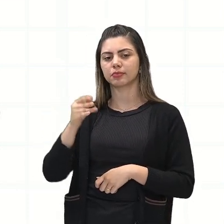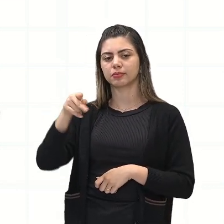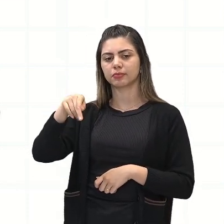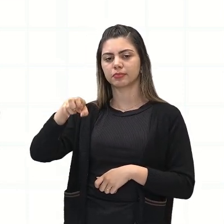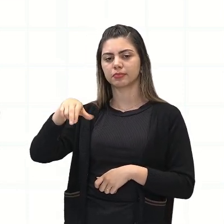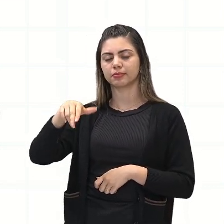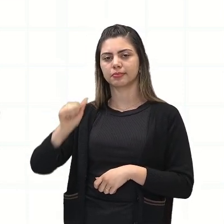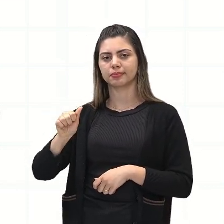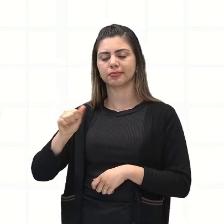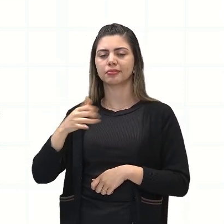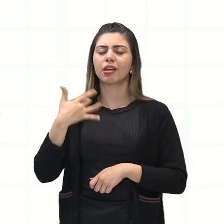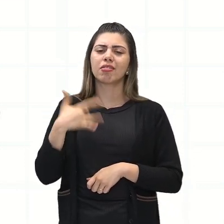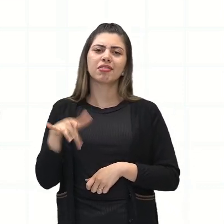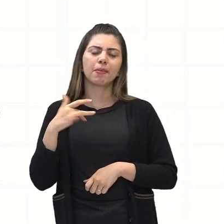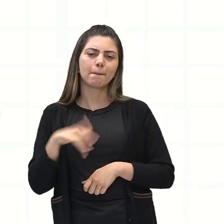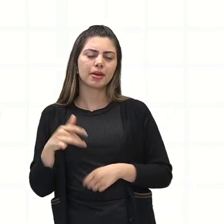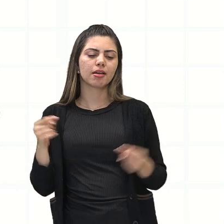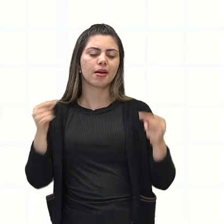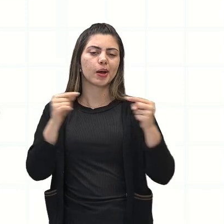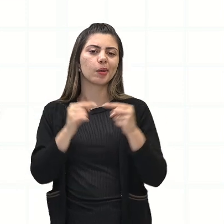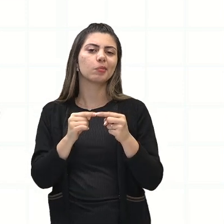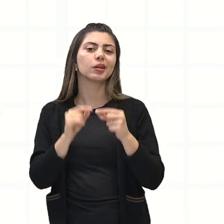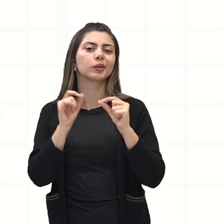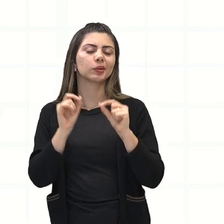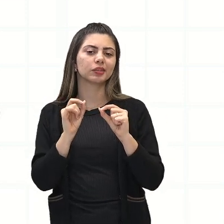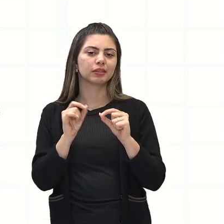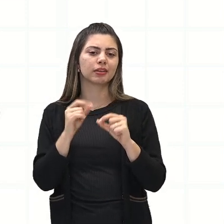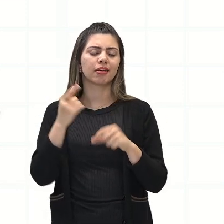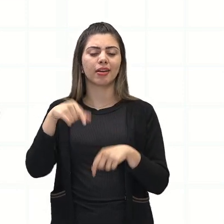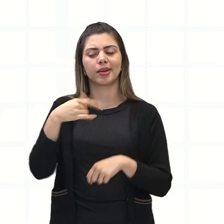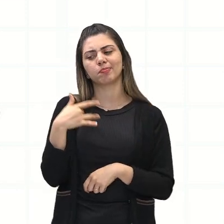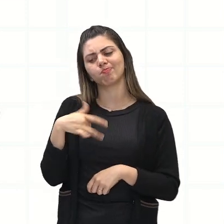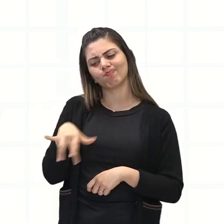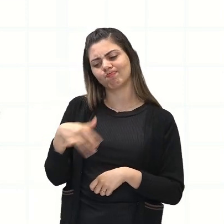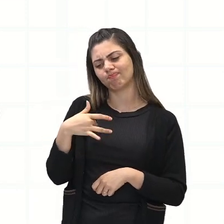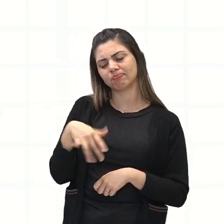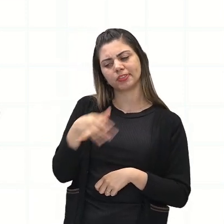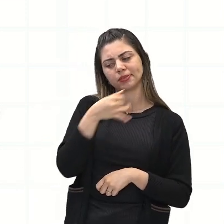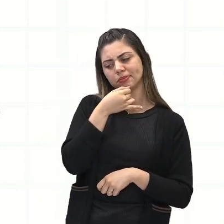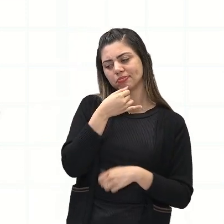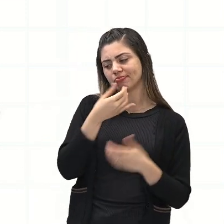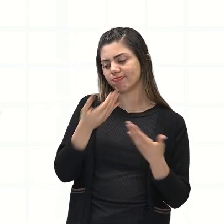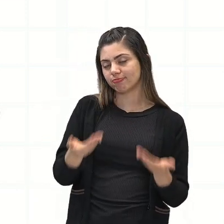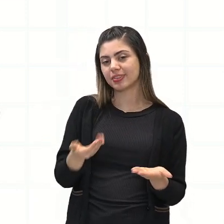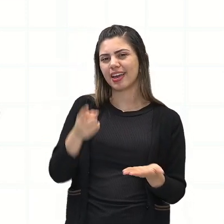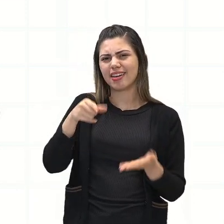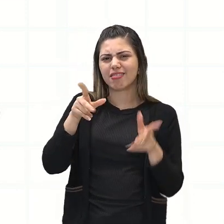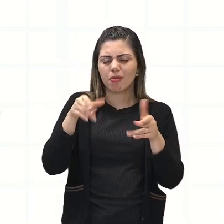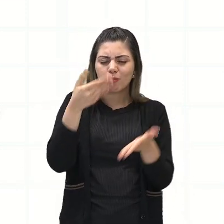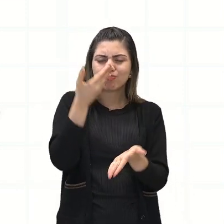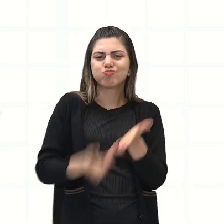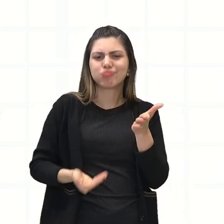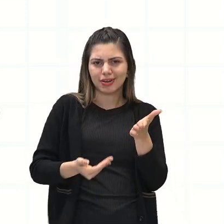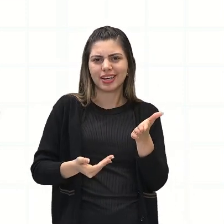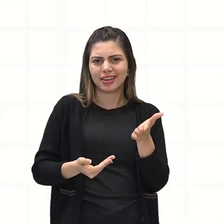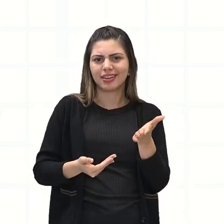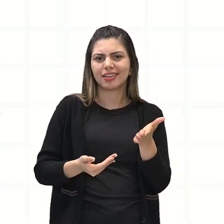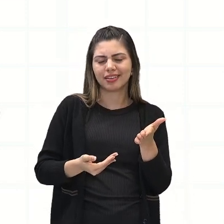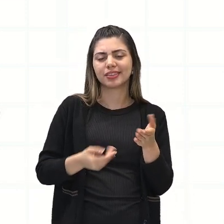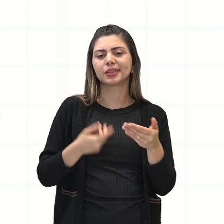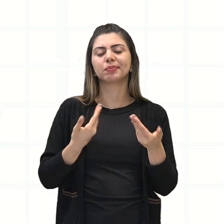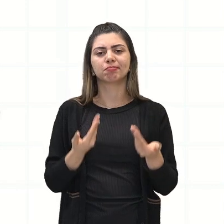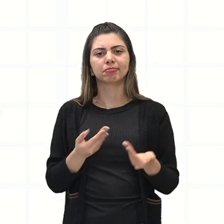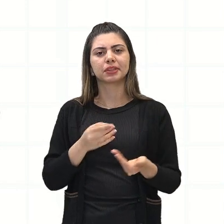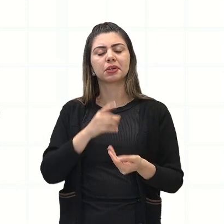traz um efeito do pensamento de lamentação, de perda da